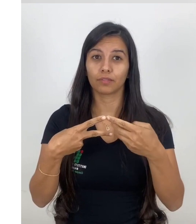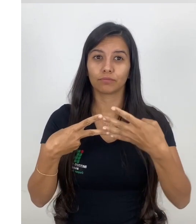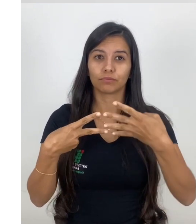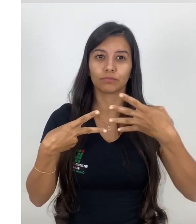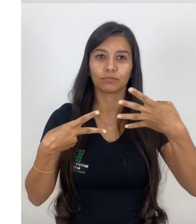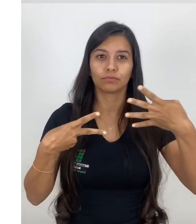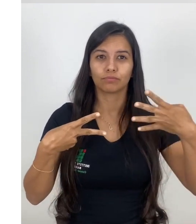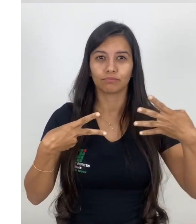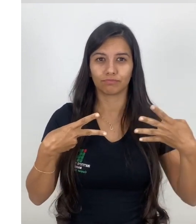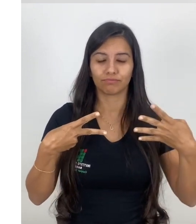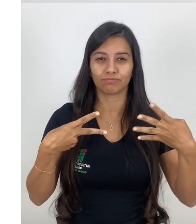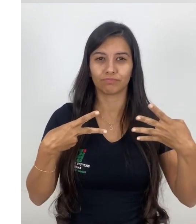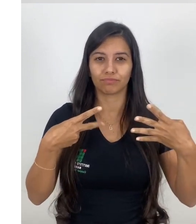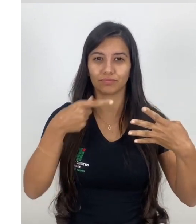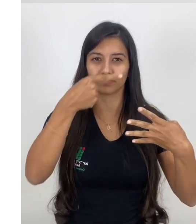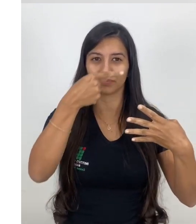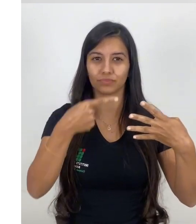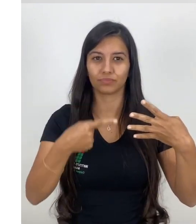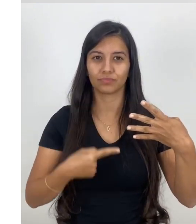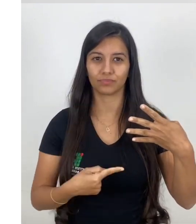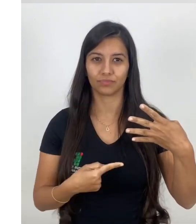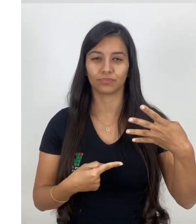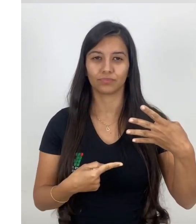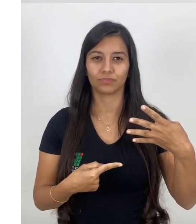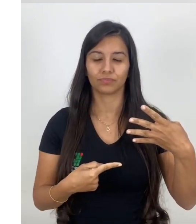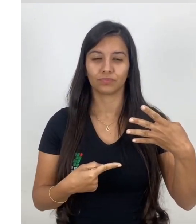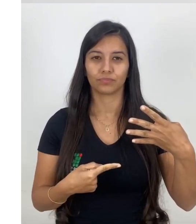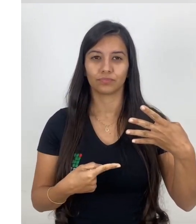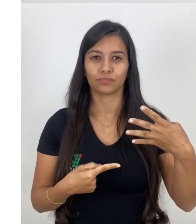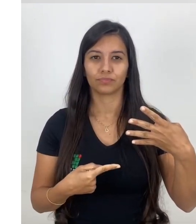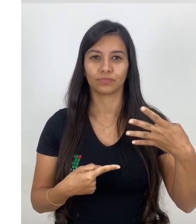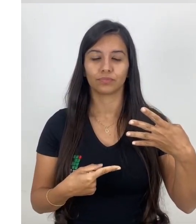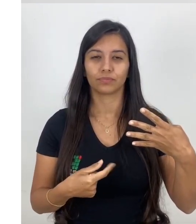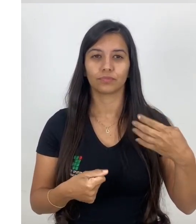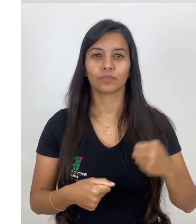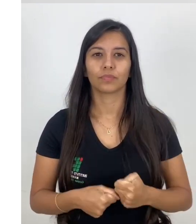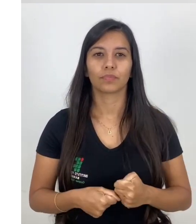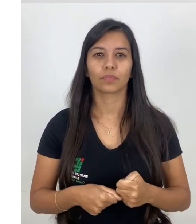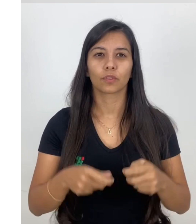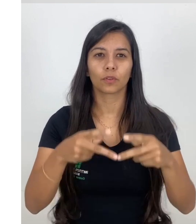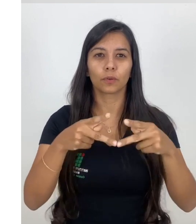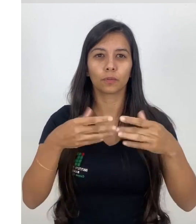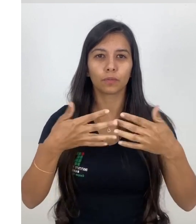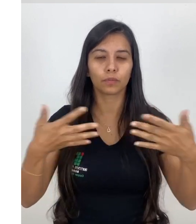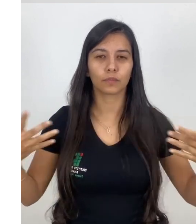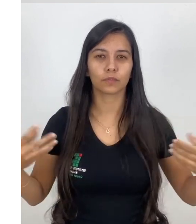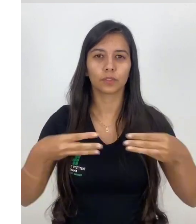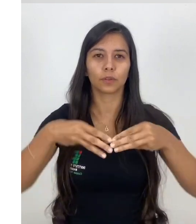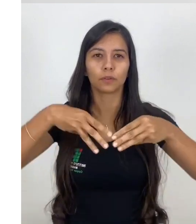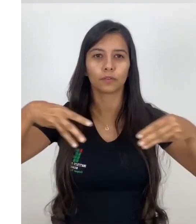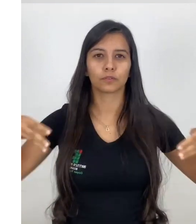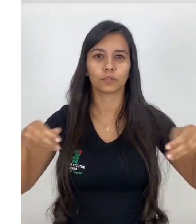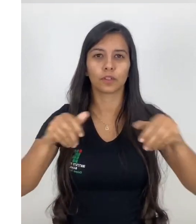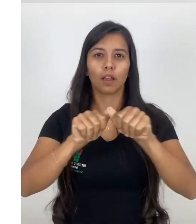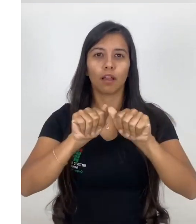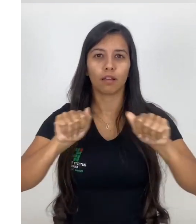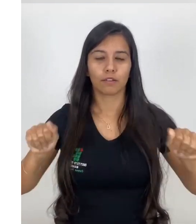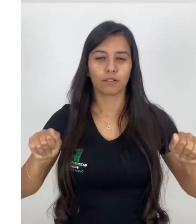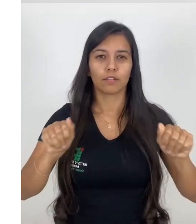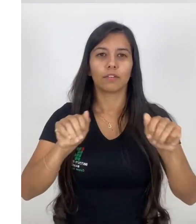A primeira, a meiose 1, ela é subdividida em 4 fases. Prófase 1, metáfase